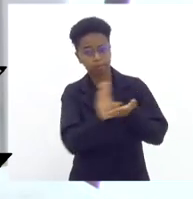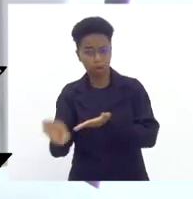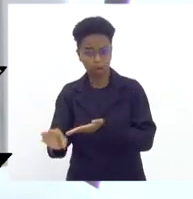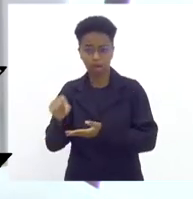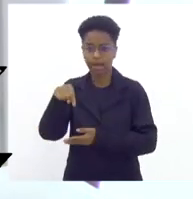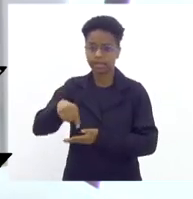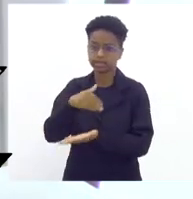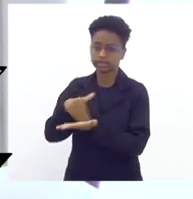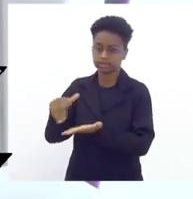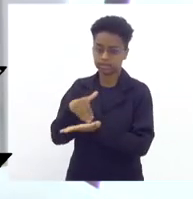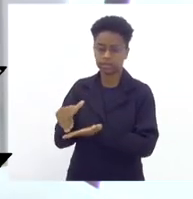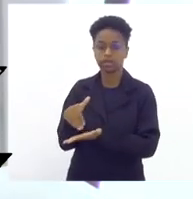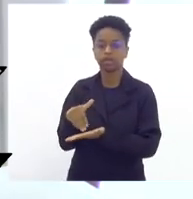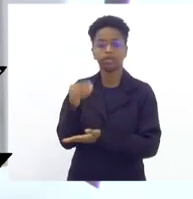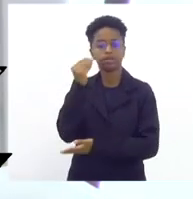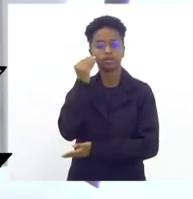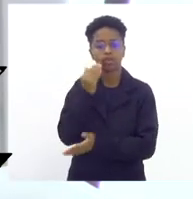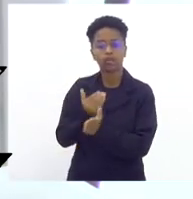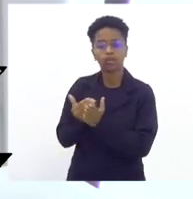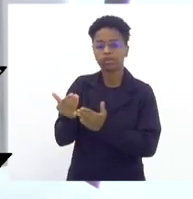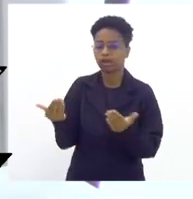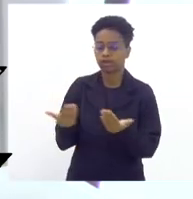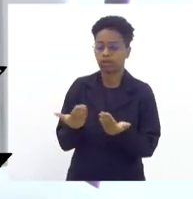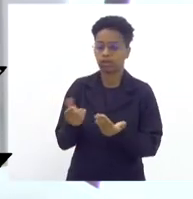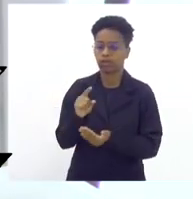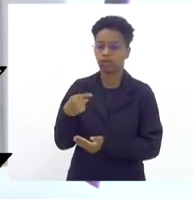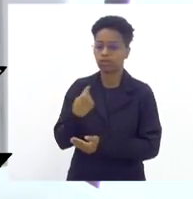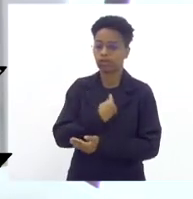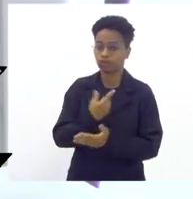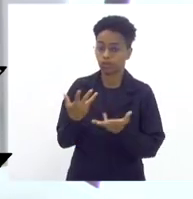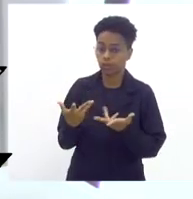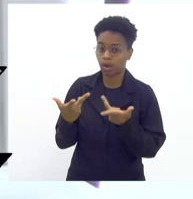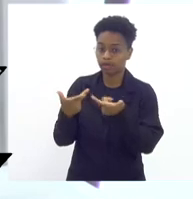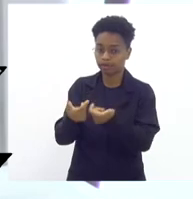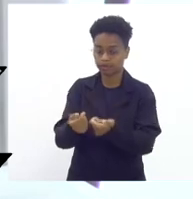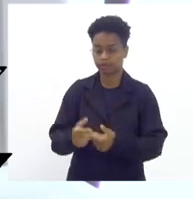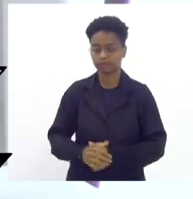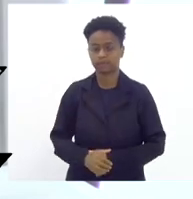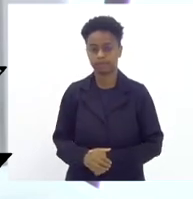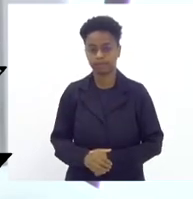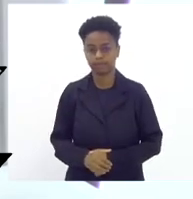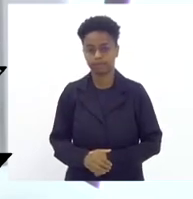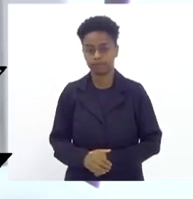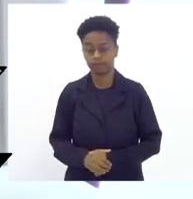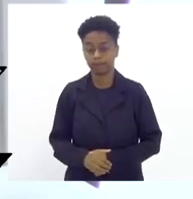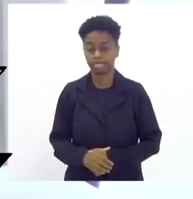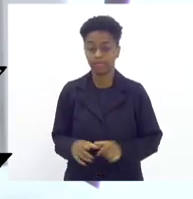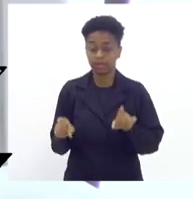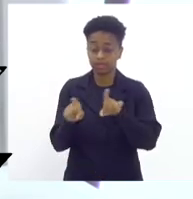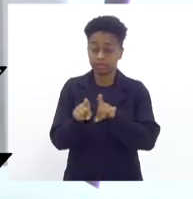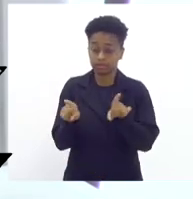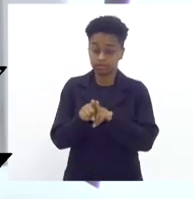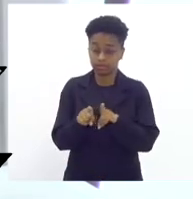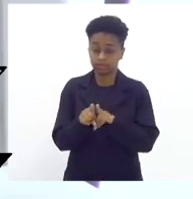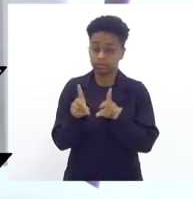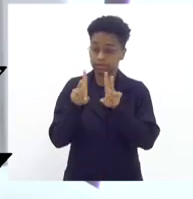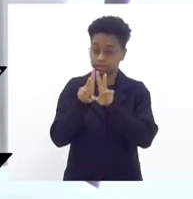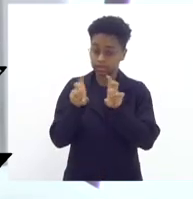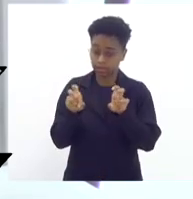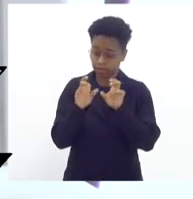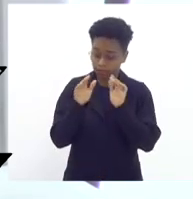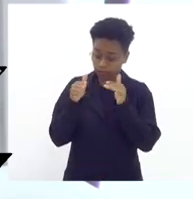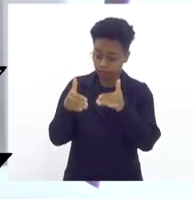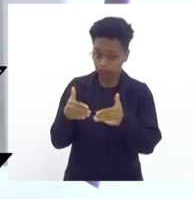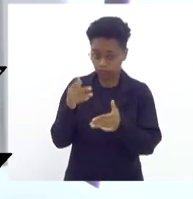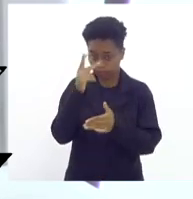a nossa secretaria a fim de iniciarmos logo a nossa qualificação e como o tema aqui É voltado para